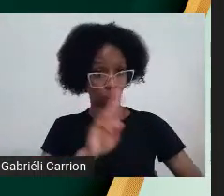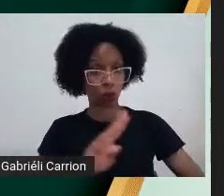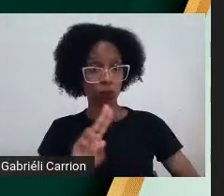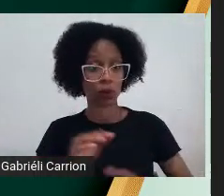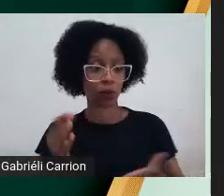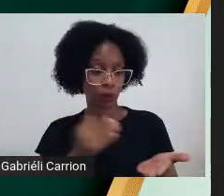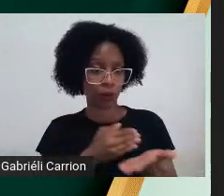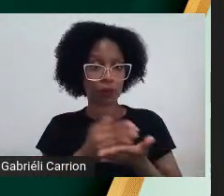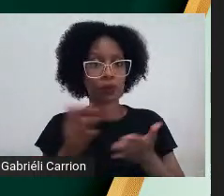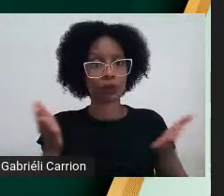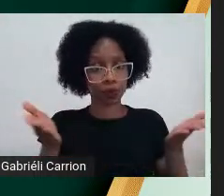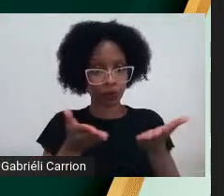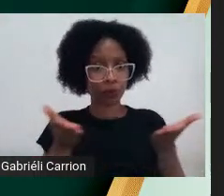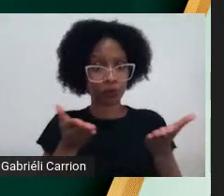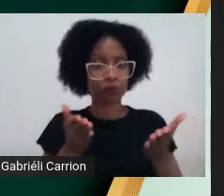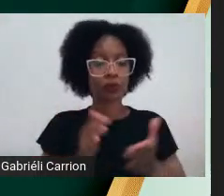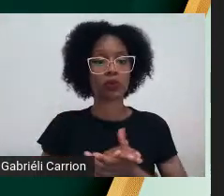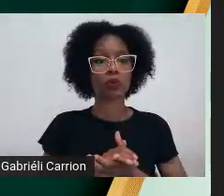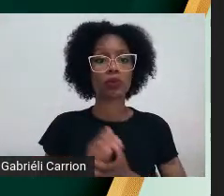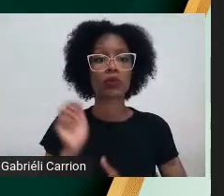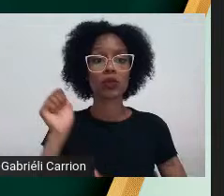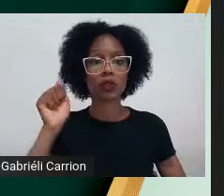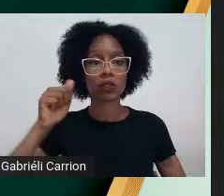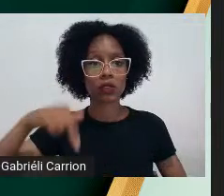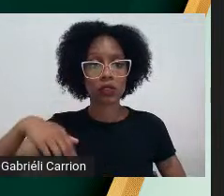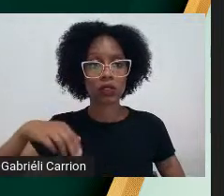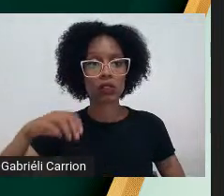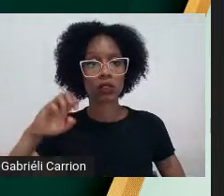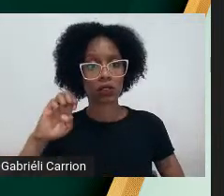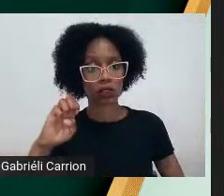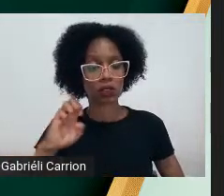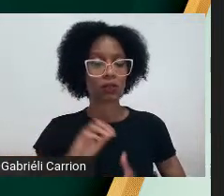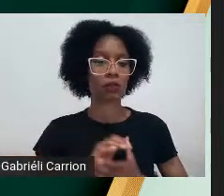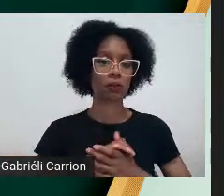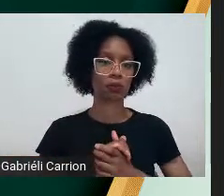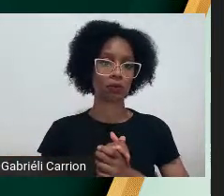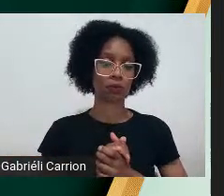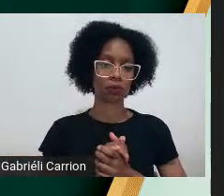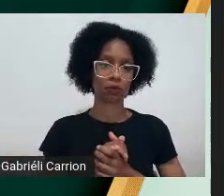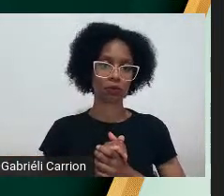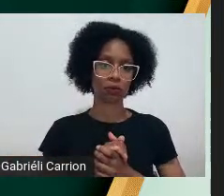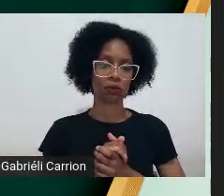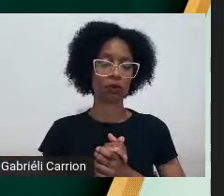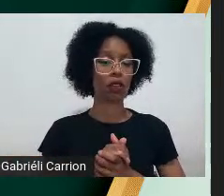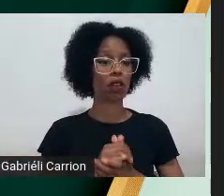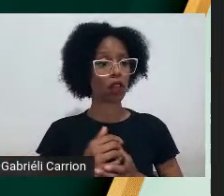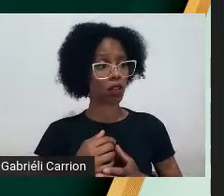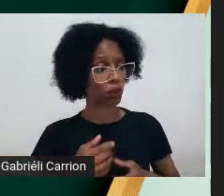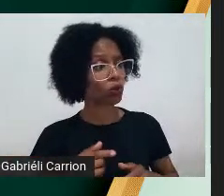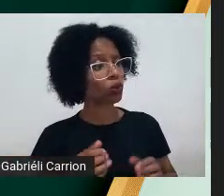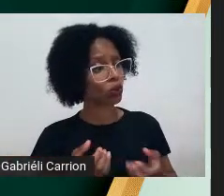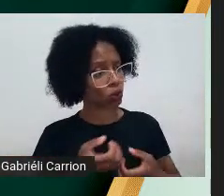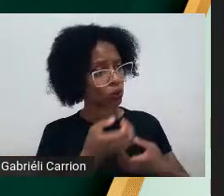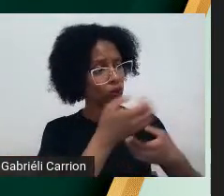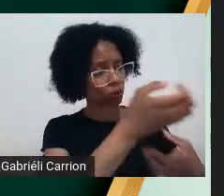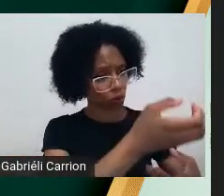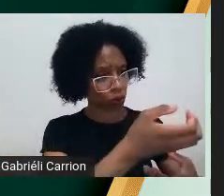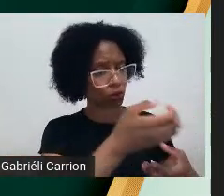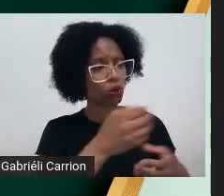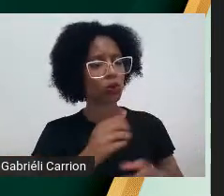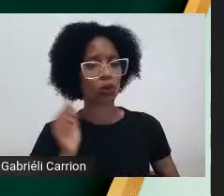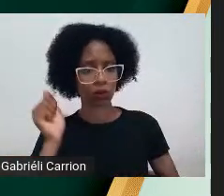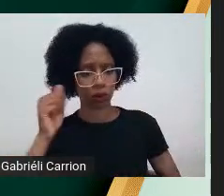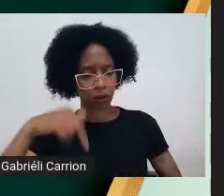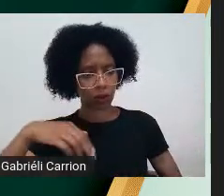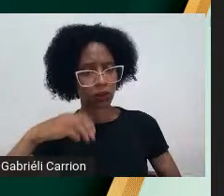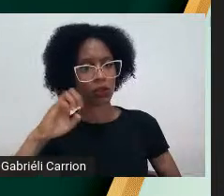seguir. Anne Elise Santos Muniz. Confiro a Anne Elise Santos